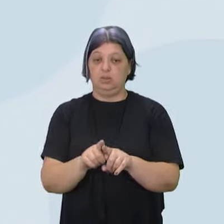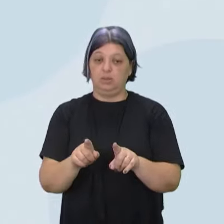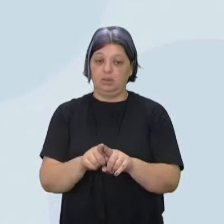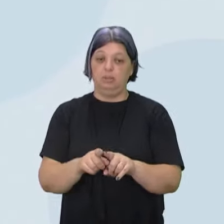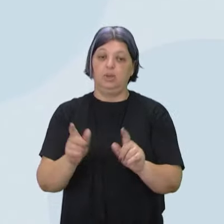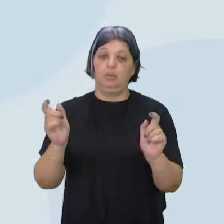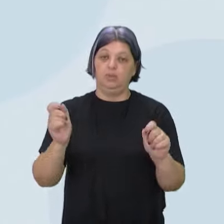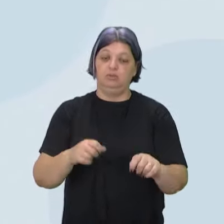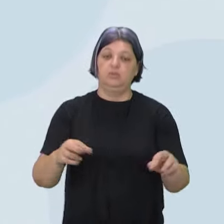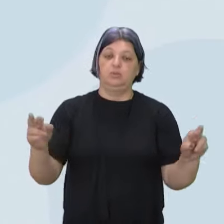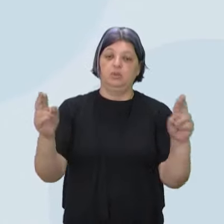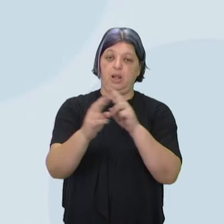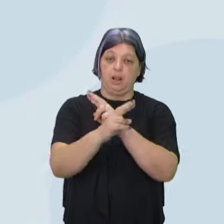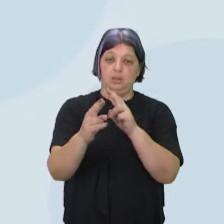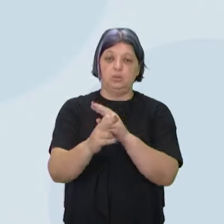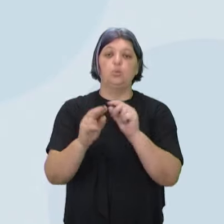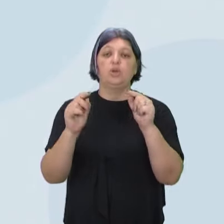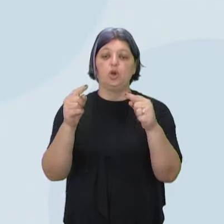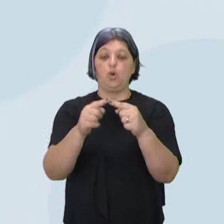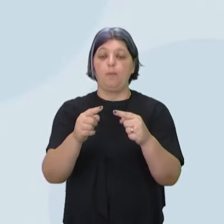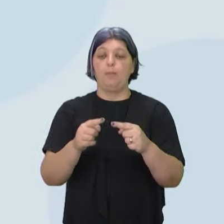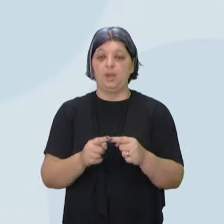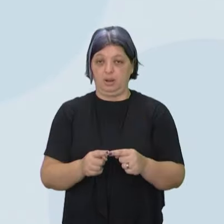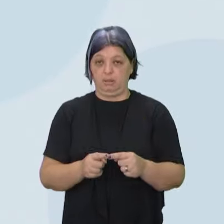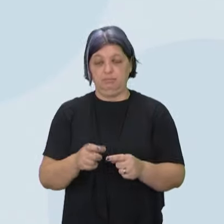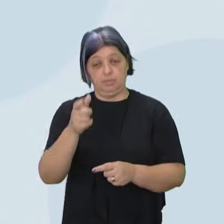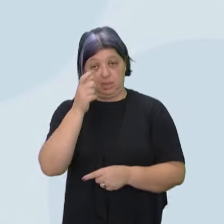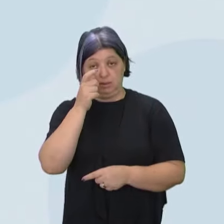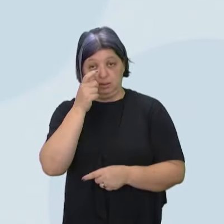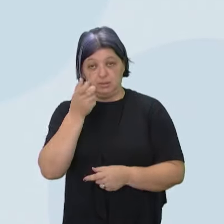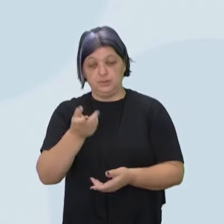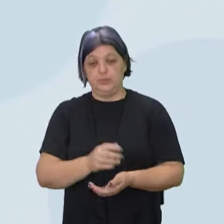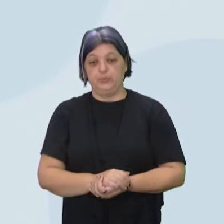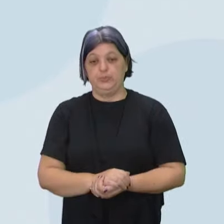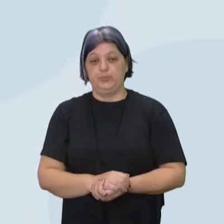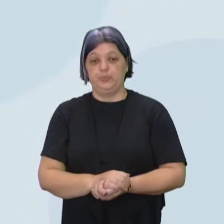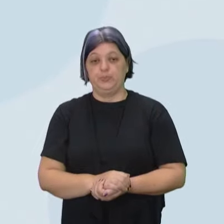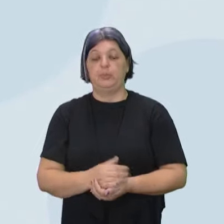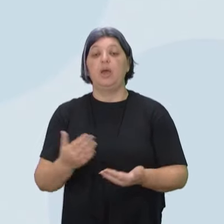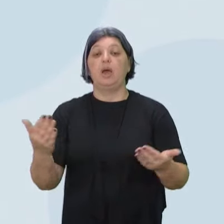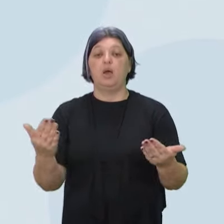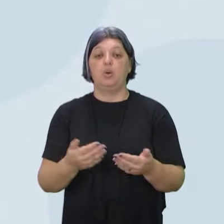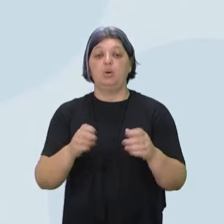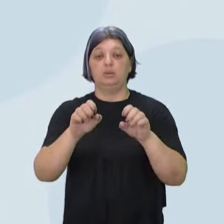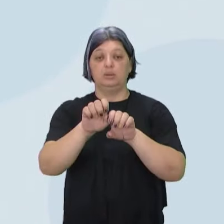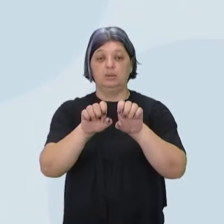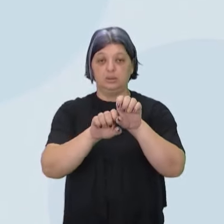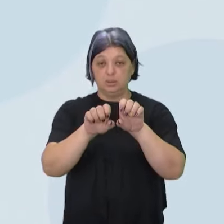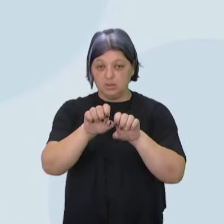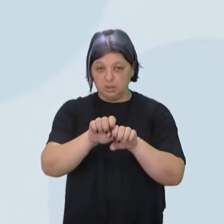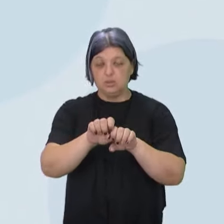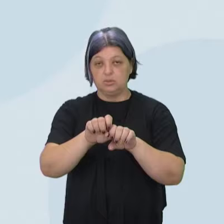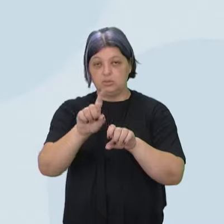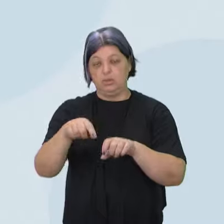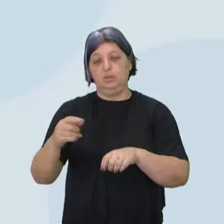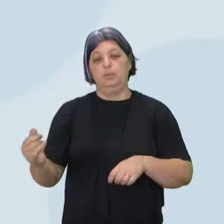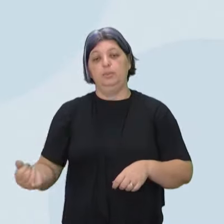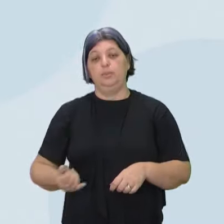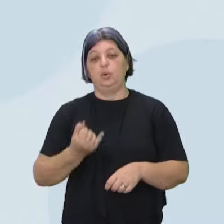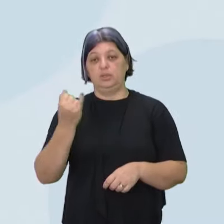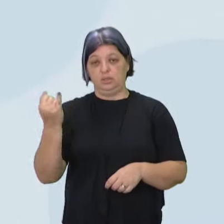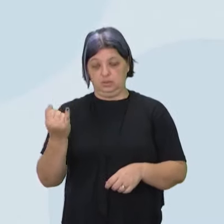possíveis relações entre eles. Muito interessante. E agora nós vamos aí para os eixos estruturantes, né, Gisele? Muito importante